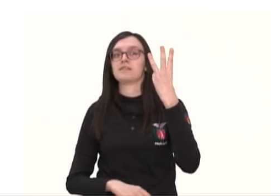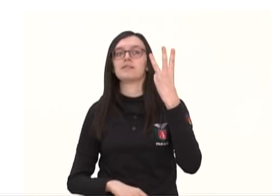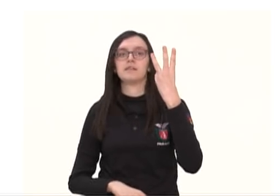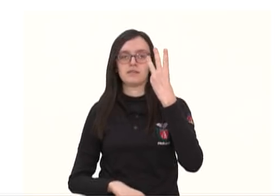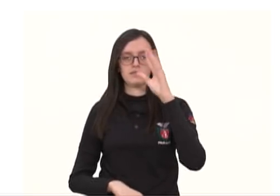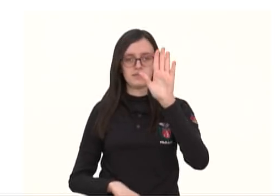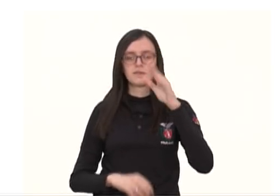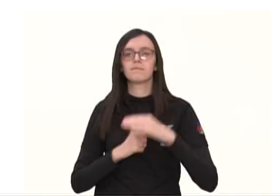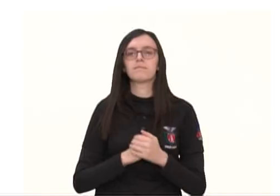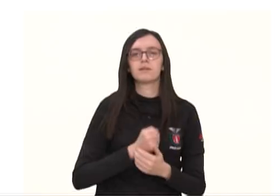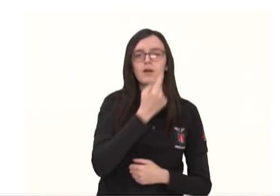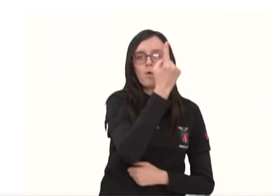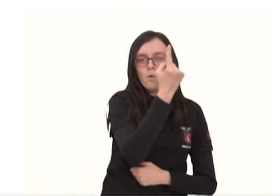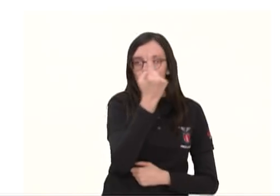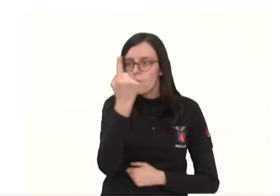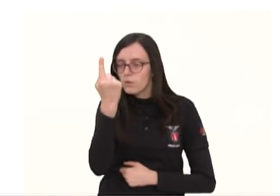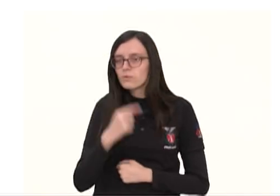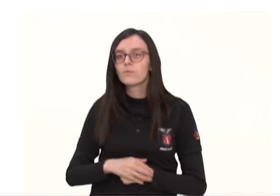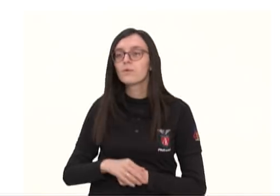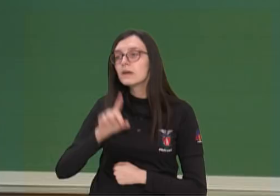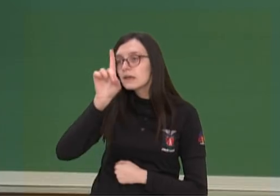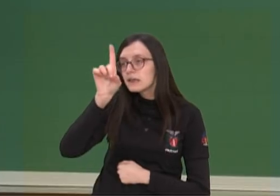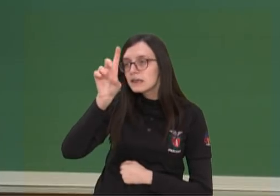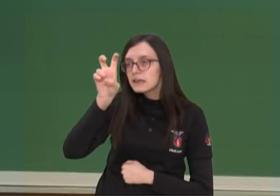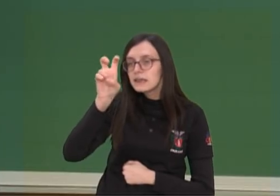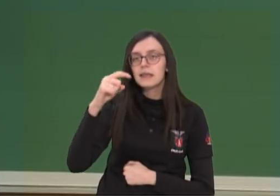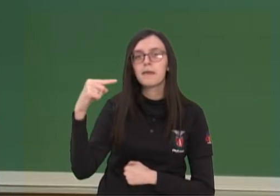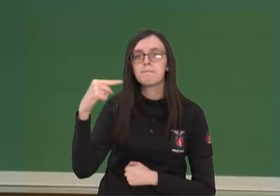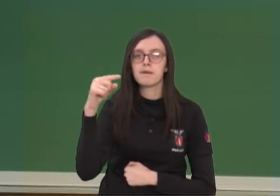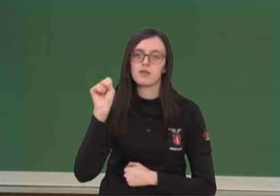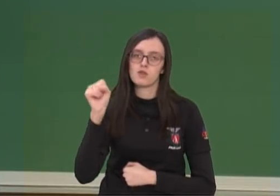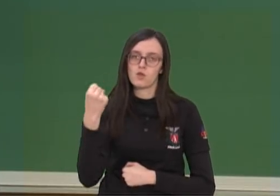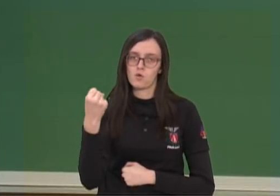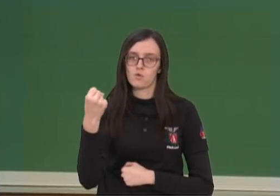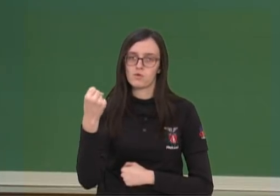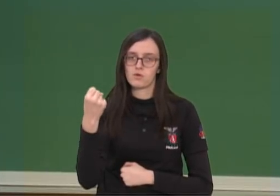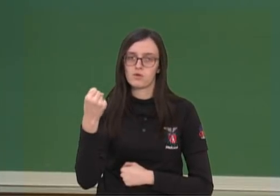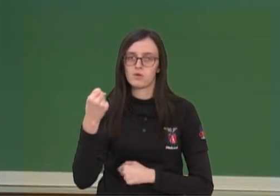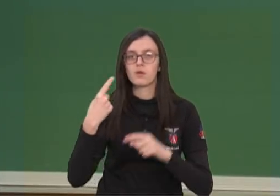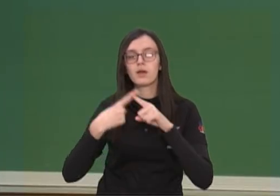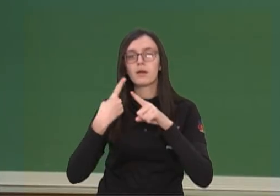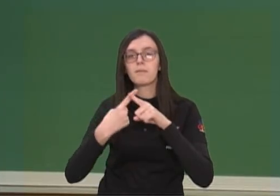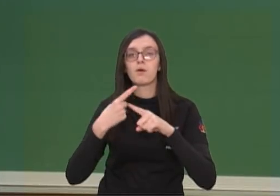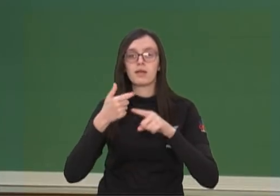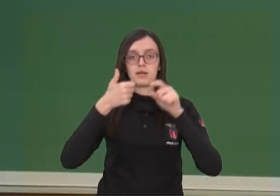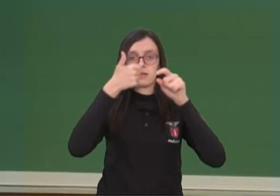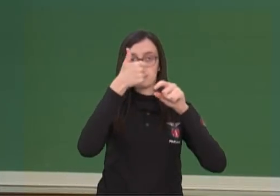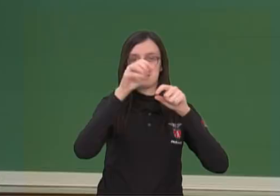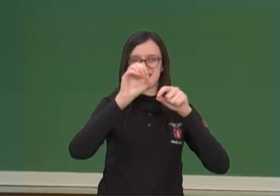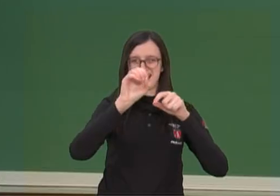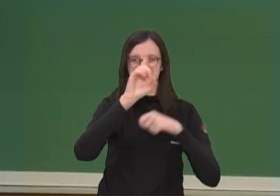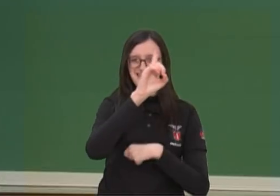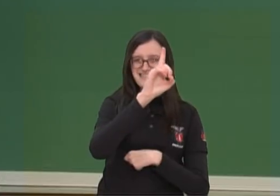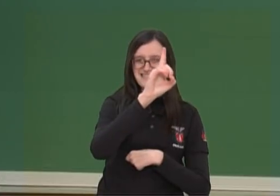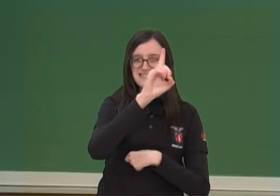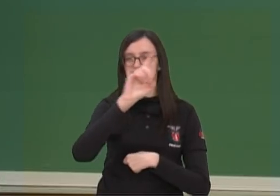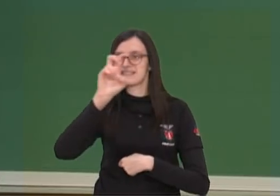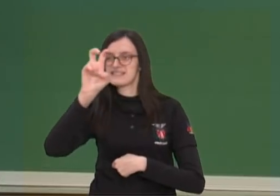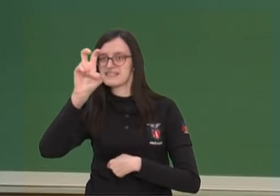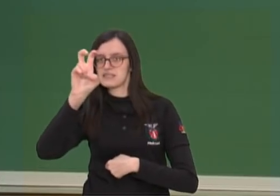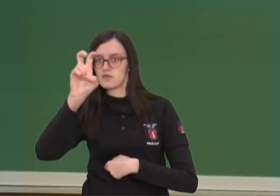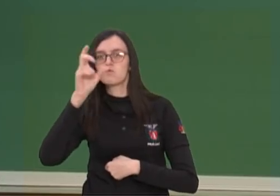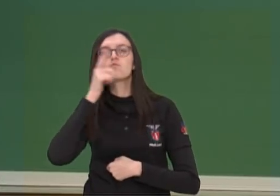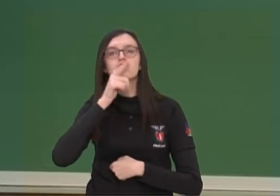ficar 15 menos 8, porque 10 dezenas com mais o 5 que já tinha lá dá 15. 15